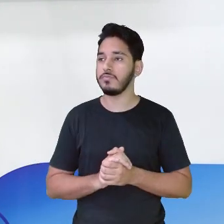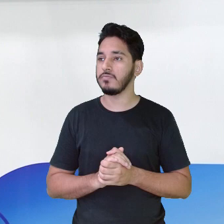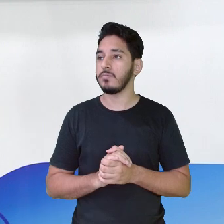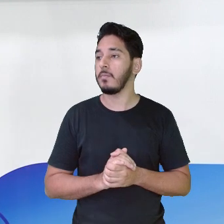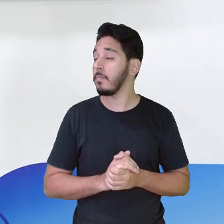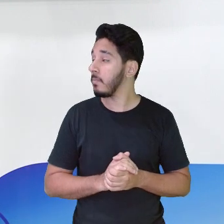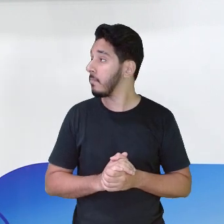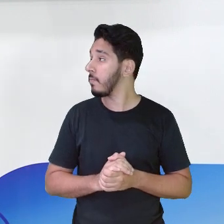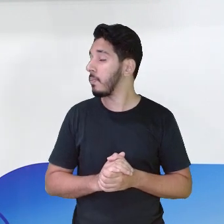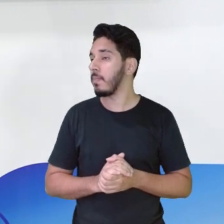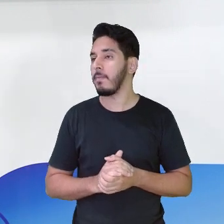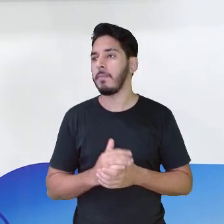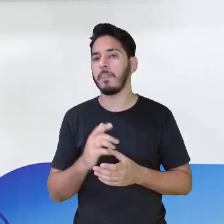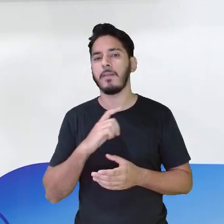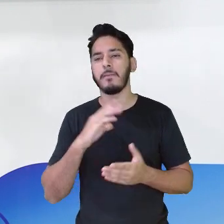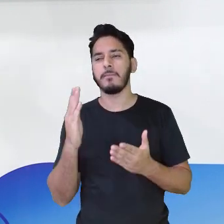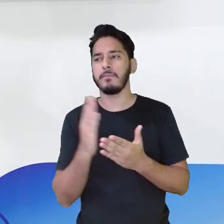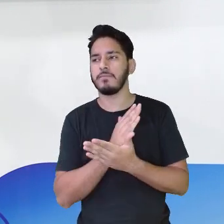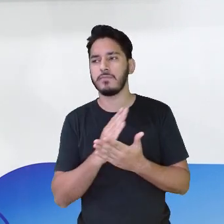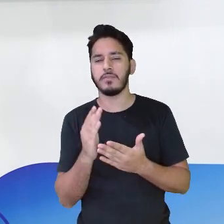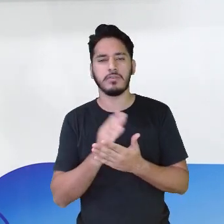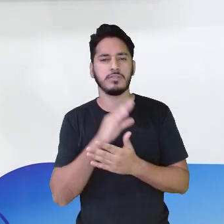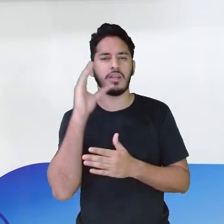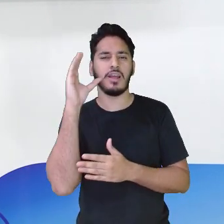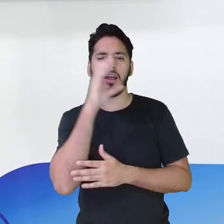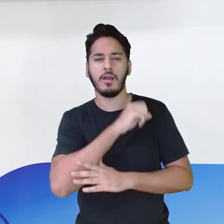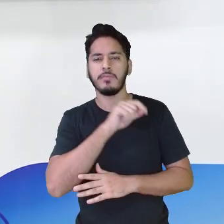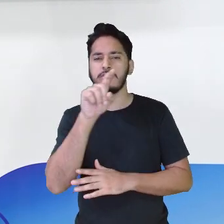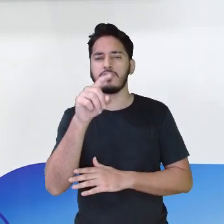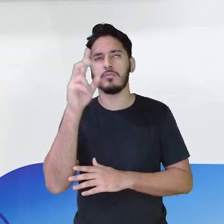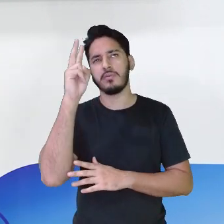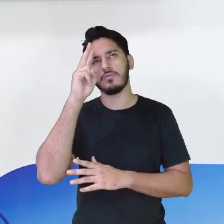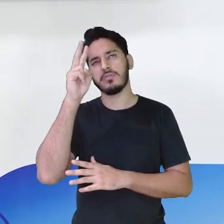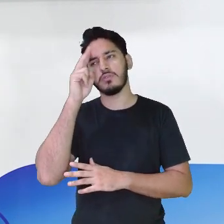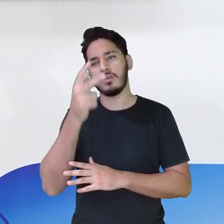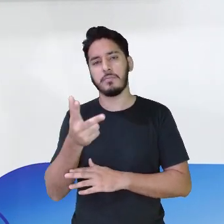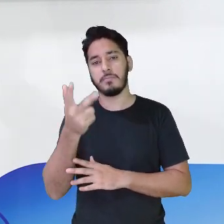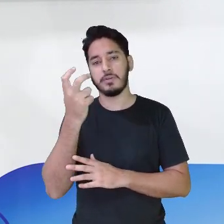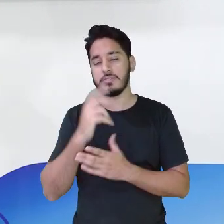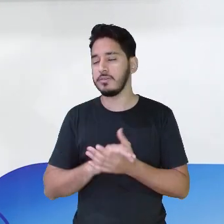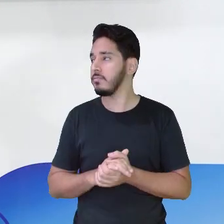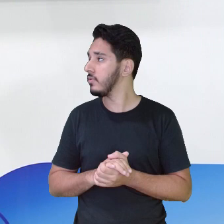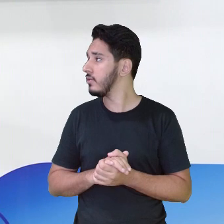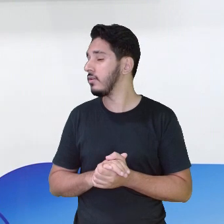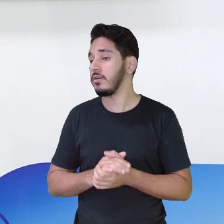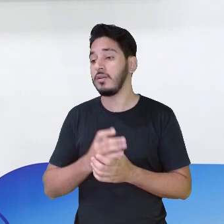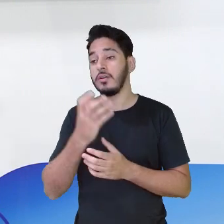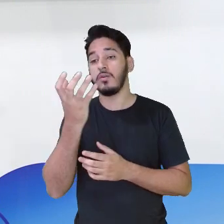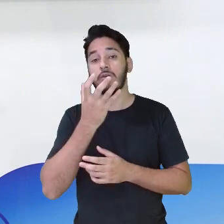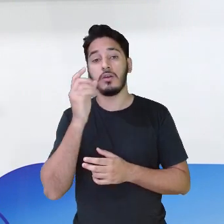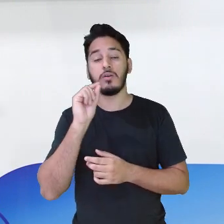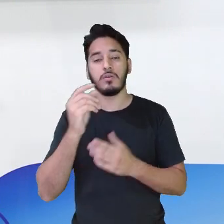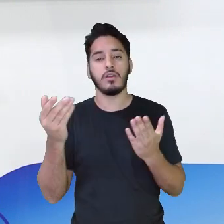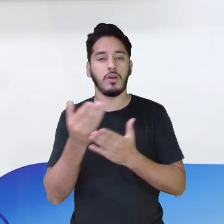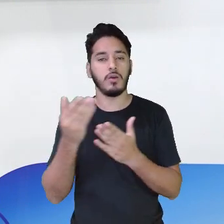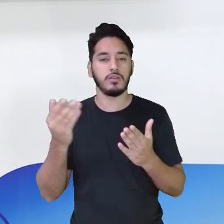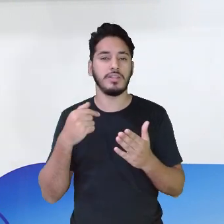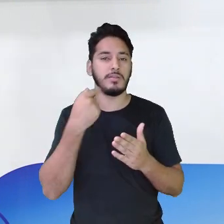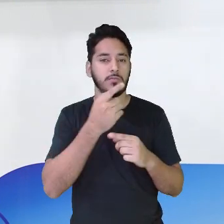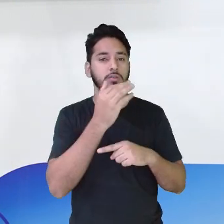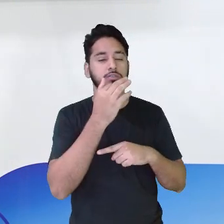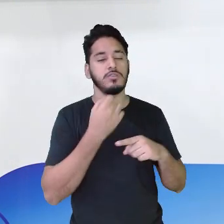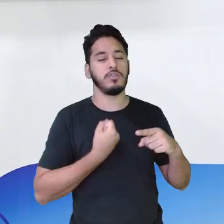Aqui eu tenho algumas correspondências, eu vou ser bem breve, só para vocês perceberem mesmo, que eu quero entrar em frações